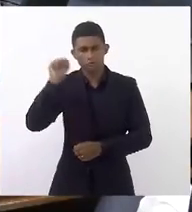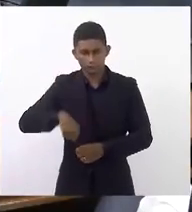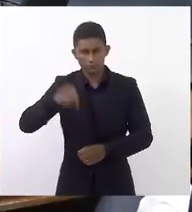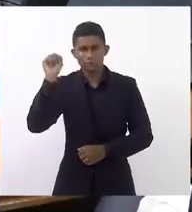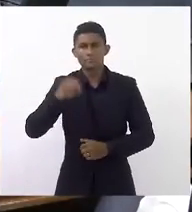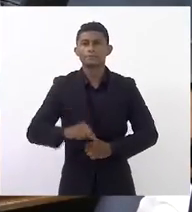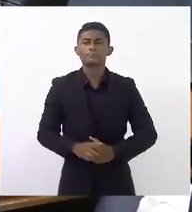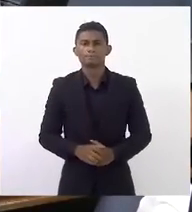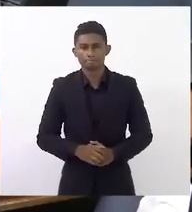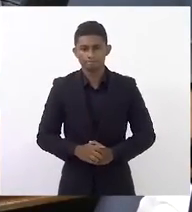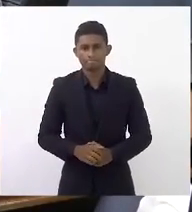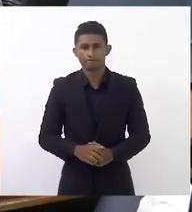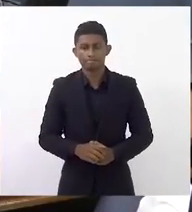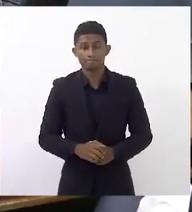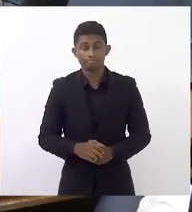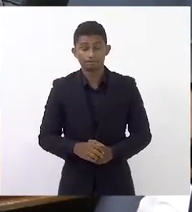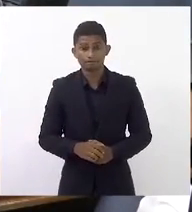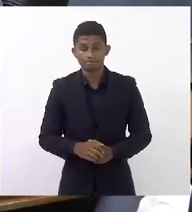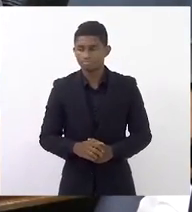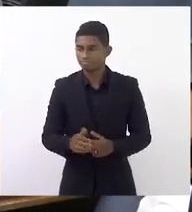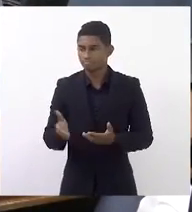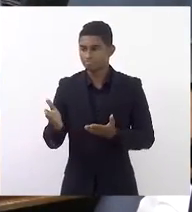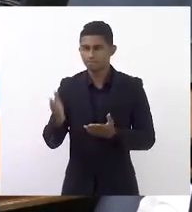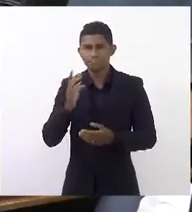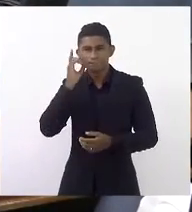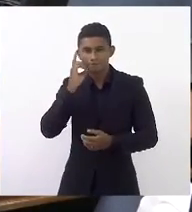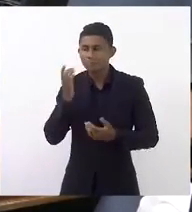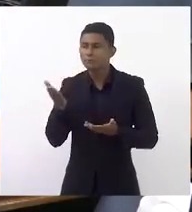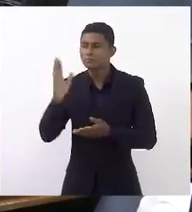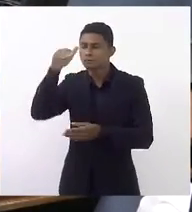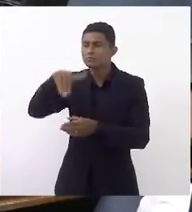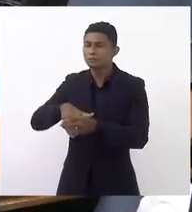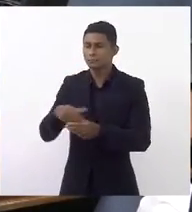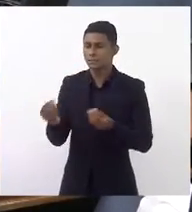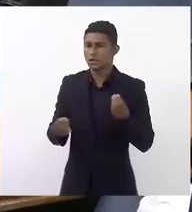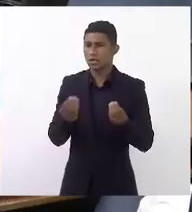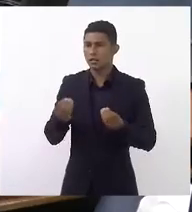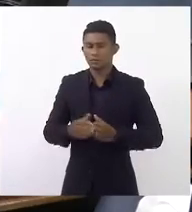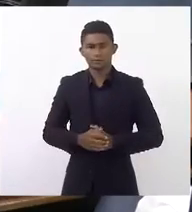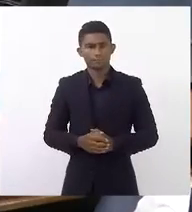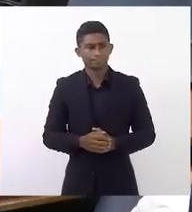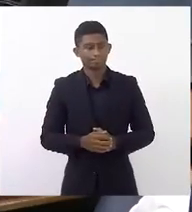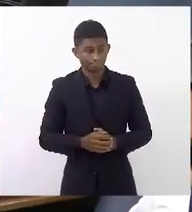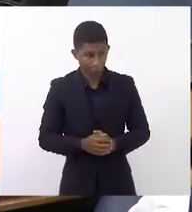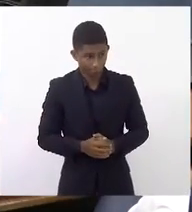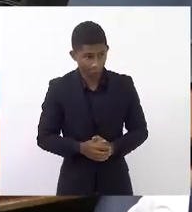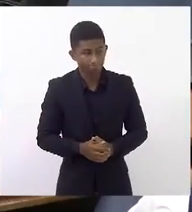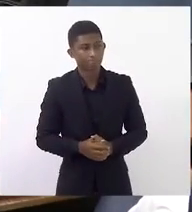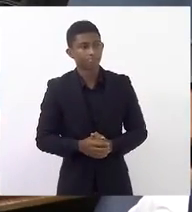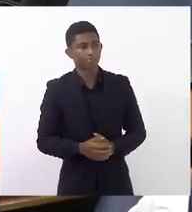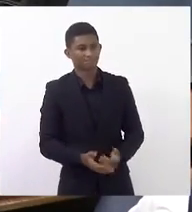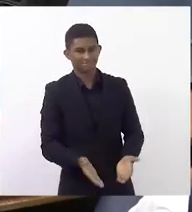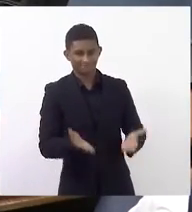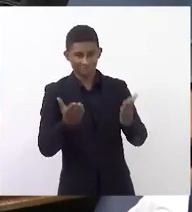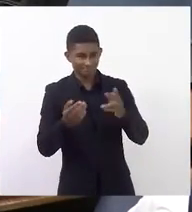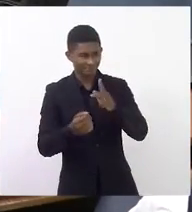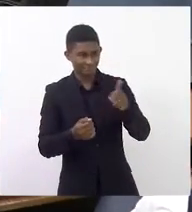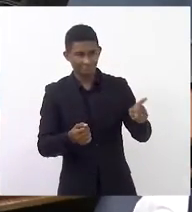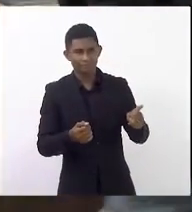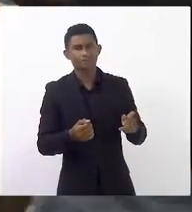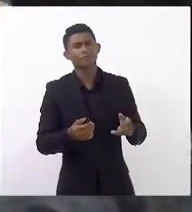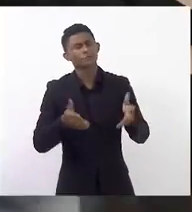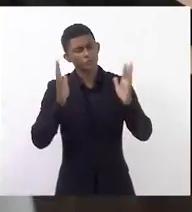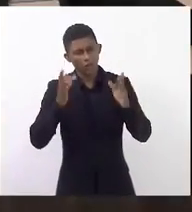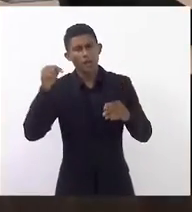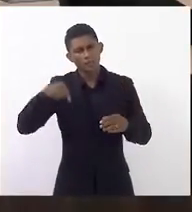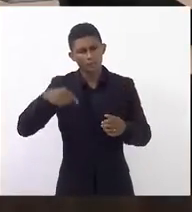Deputado Flávio Serafini, como vota, mantém o voto da bancada. Senhor presidente, pelas razões que já foram